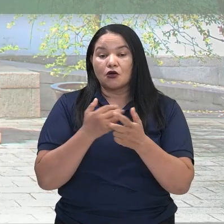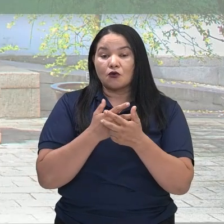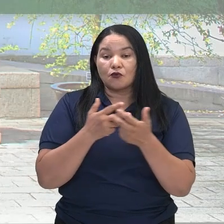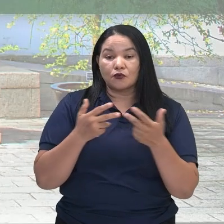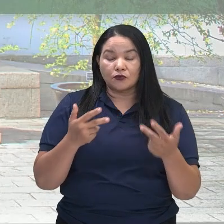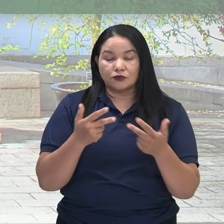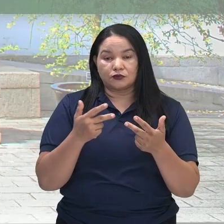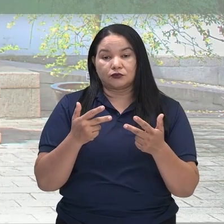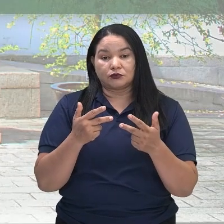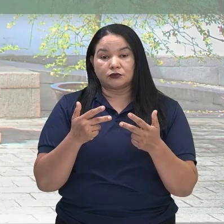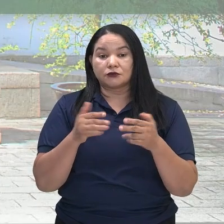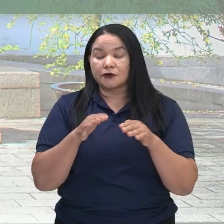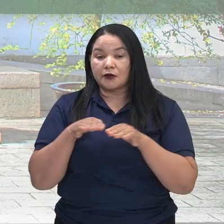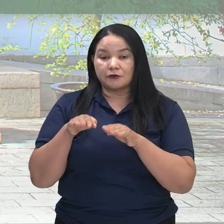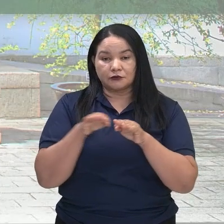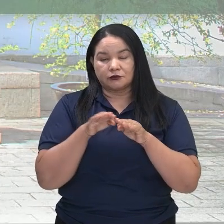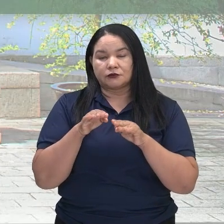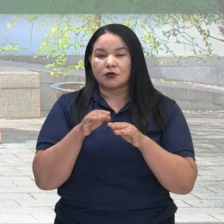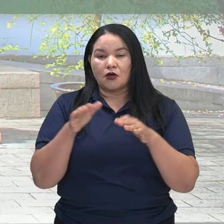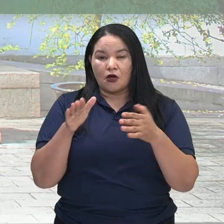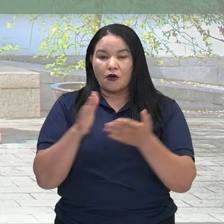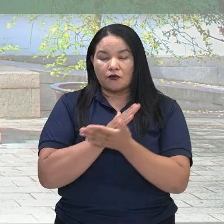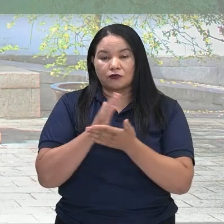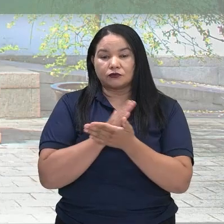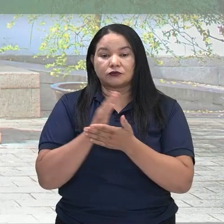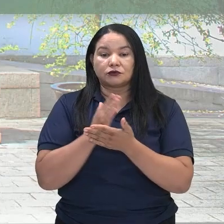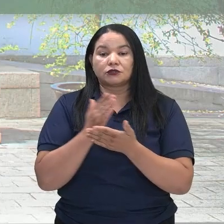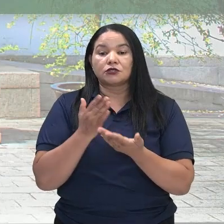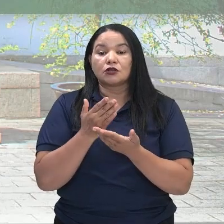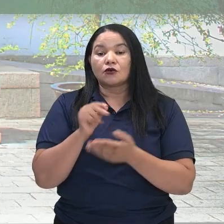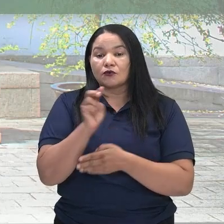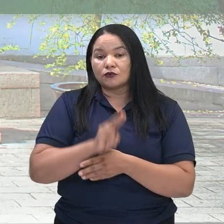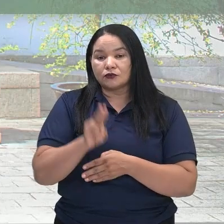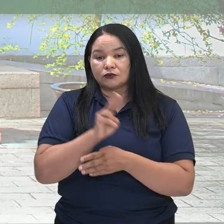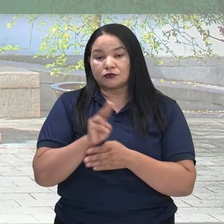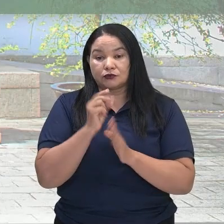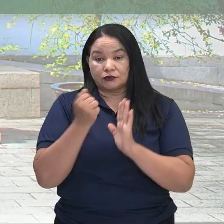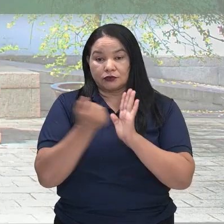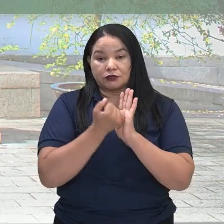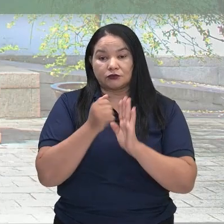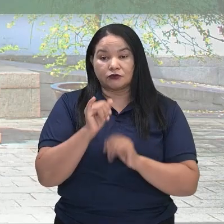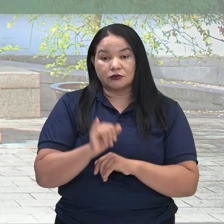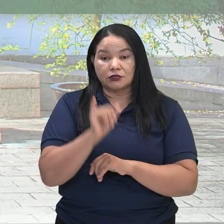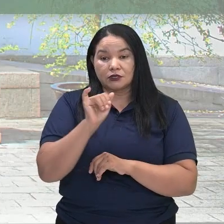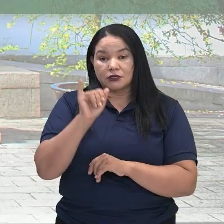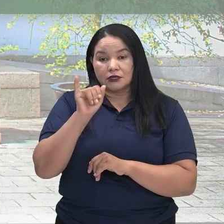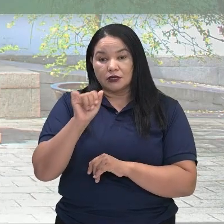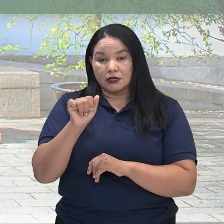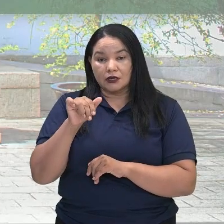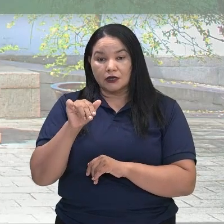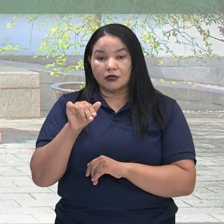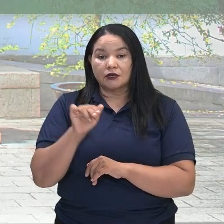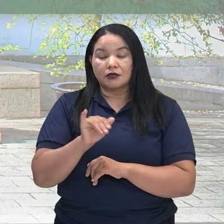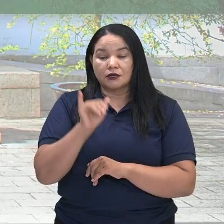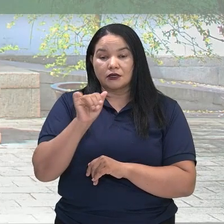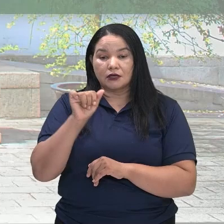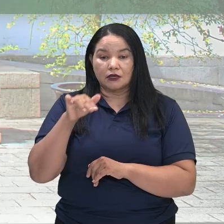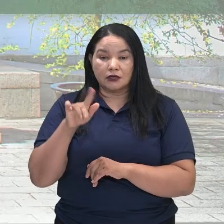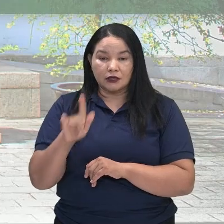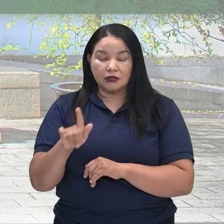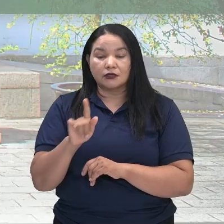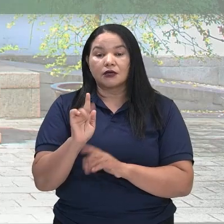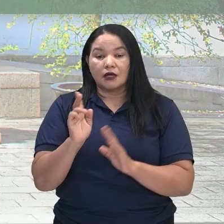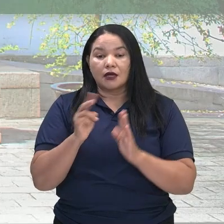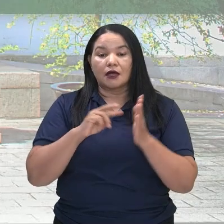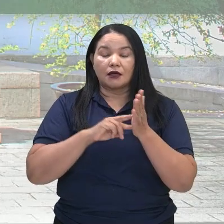coisas. Por isso, muitos utilizam o símbolo Yin Yang para representar essa arte marcial. Lembrando que